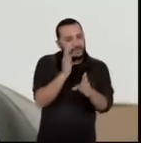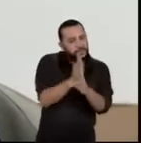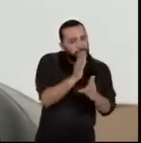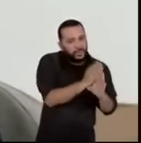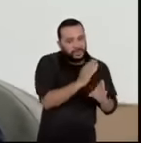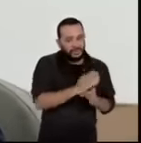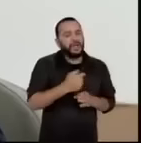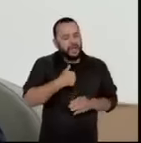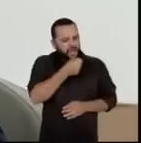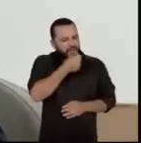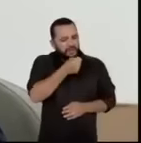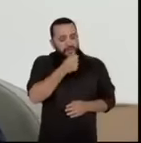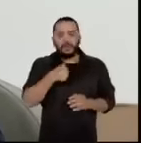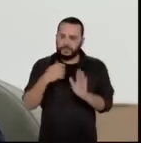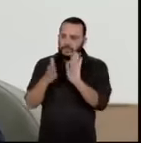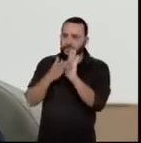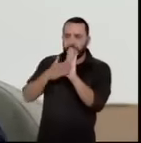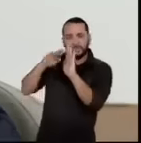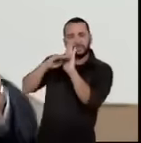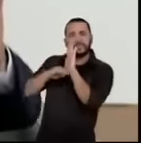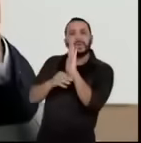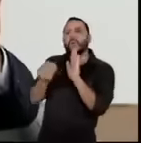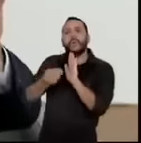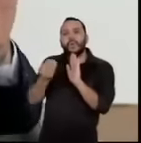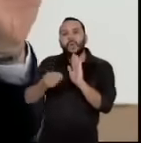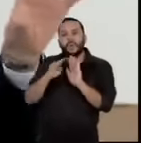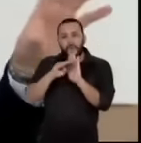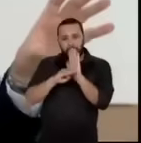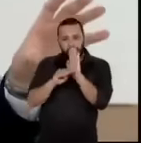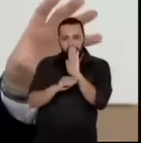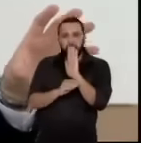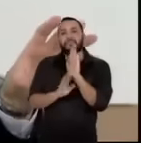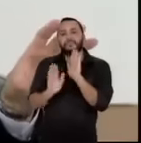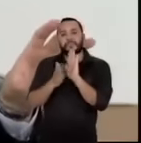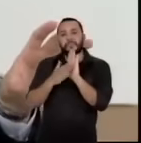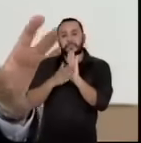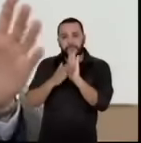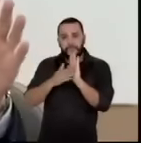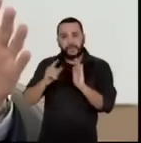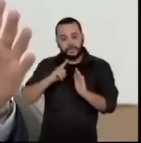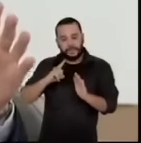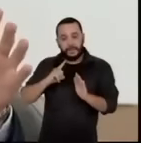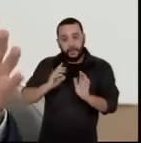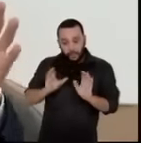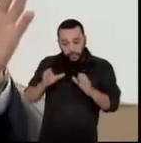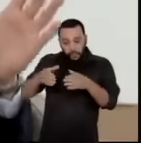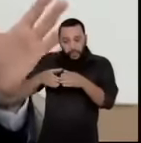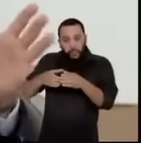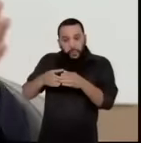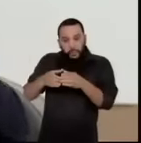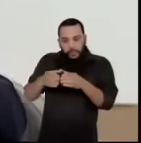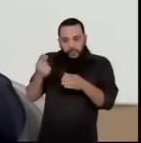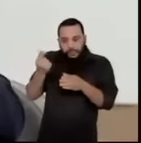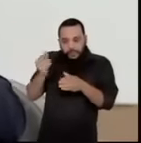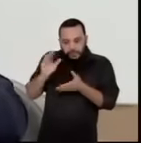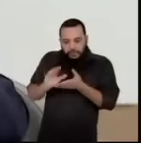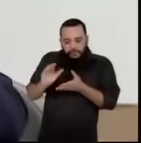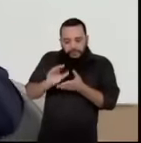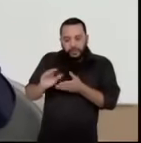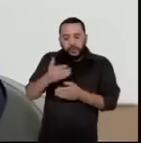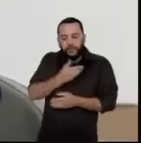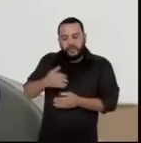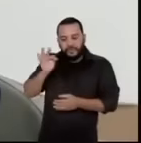e nós fizemos uma proposta. Qual era a proposta? Transformar o comitê orientador do fundo, que são os 3 grupos, governo federal,